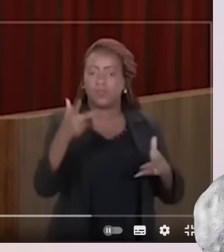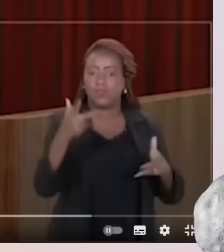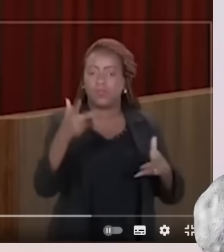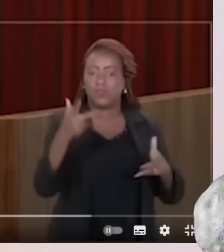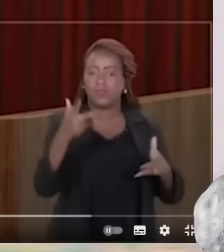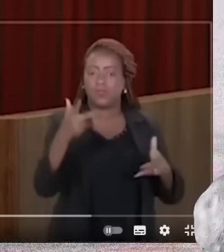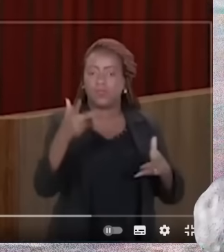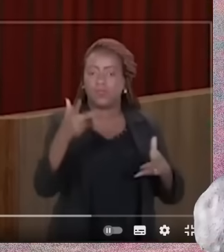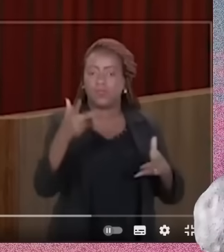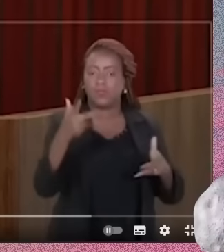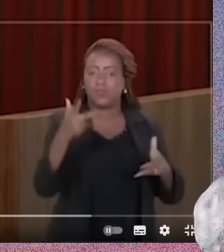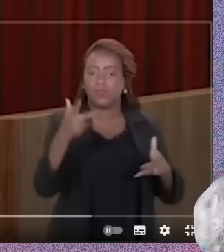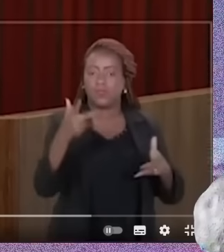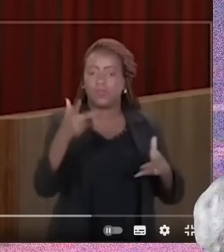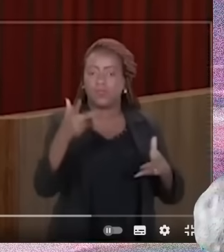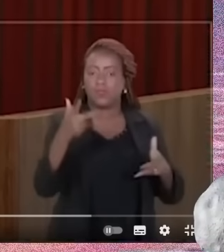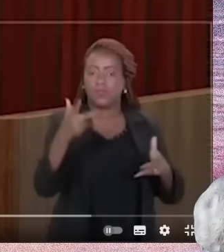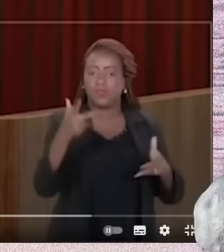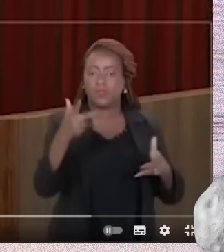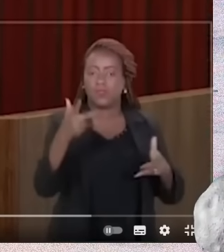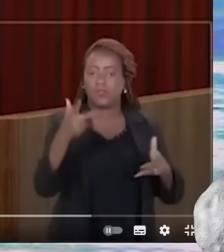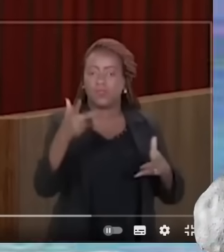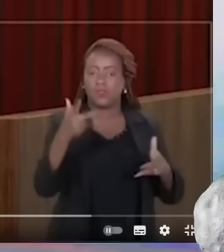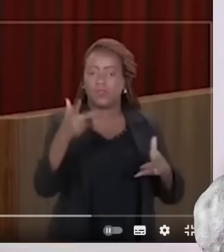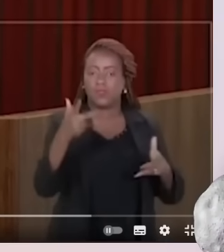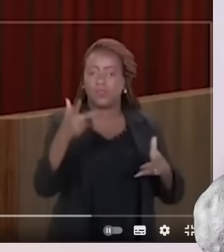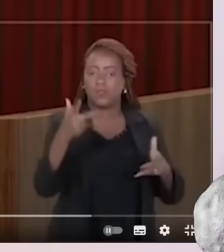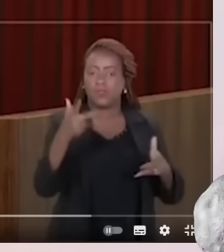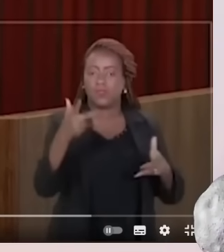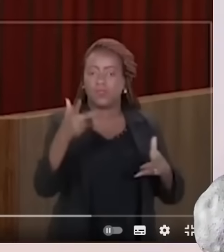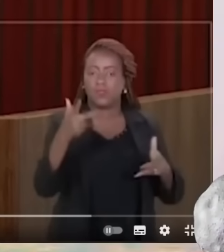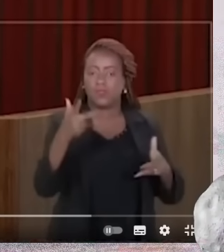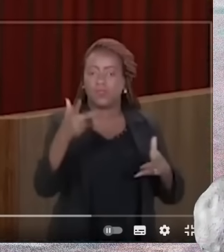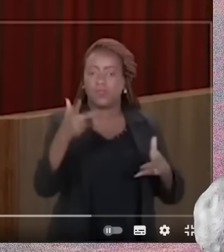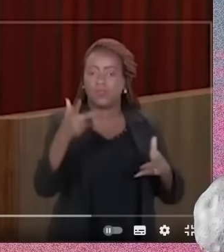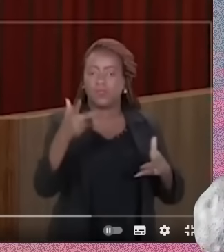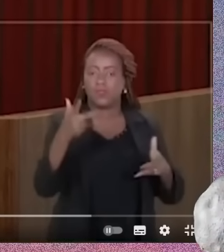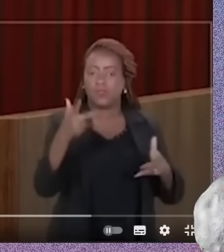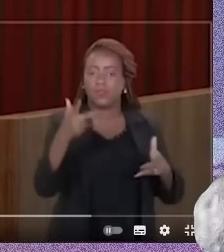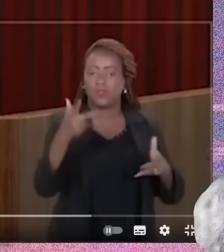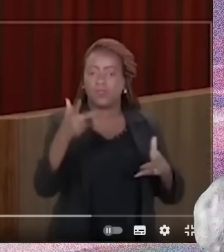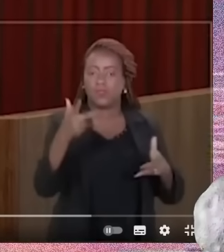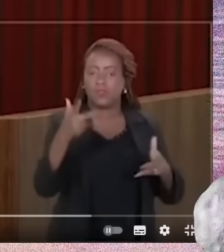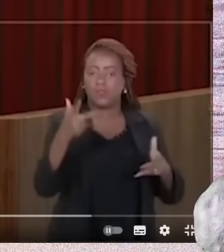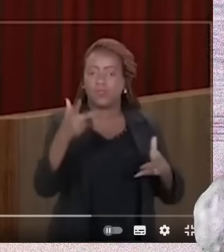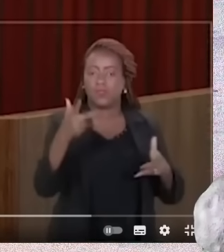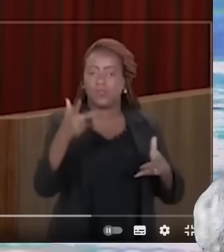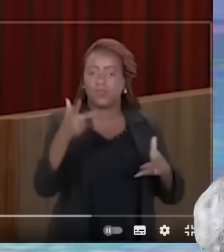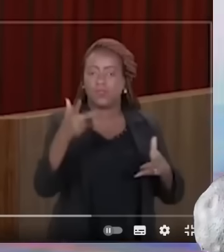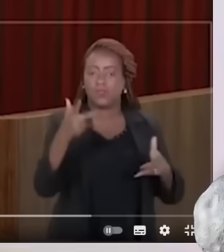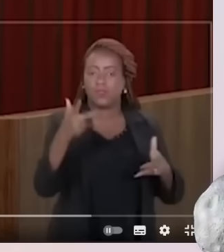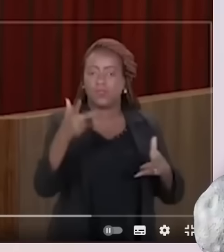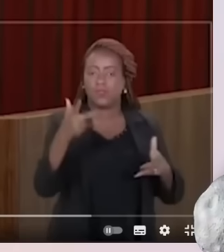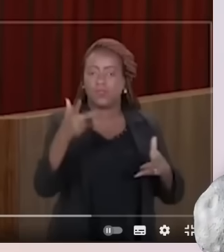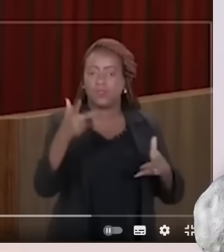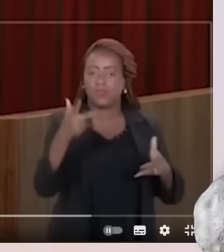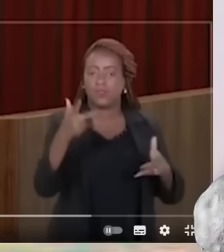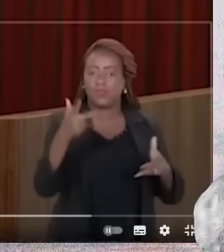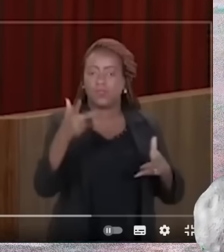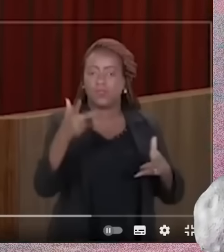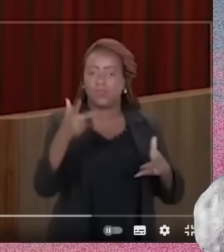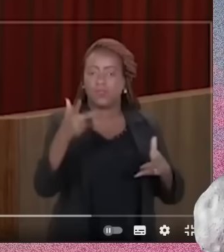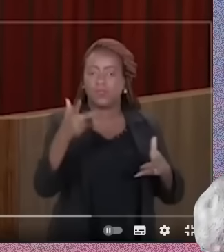mulheres. Muito bem, muito bem. Tá aí, então, a Edilene Lobo, na sua primeira